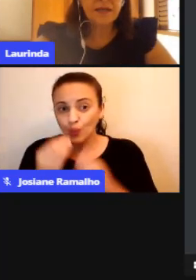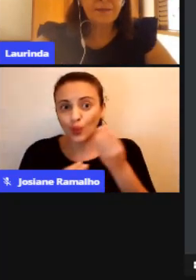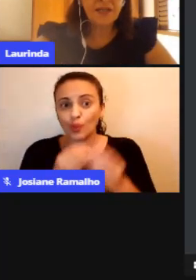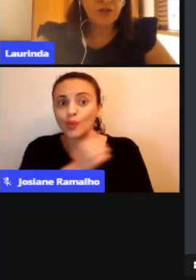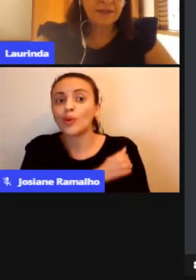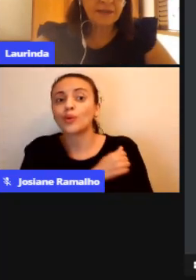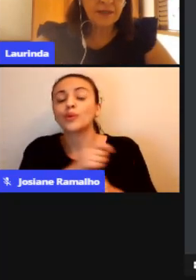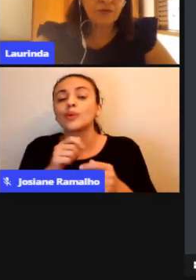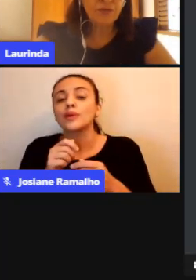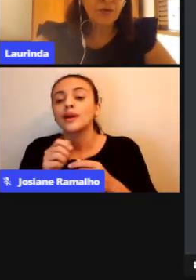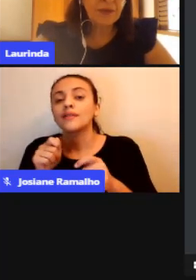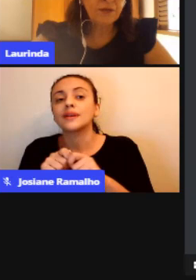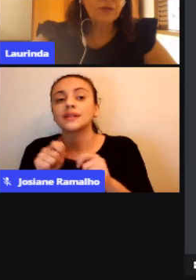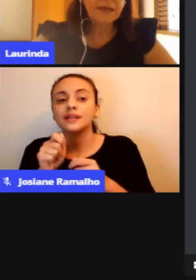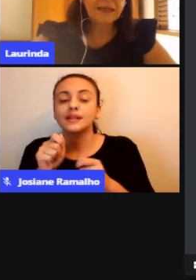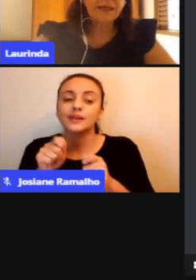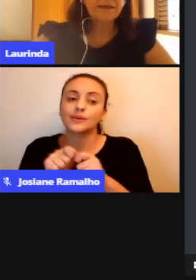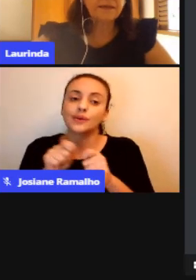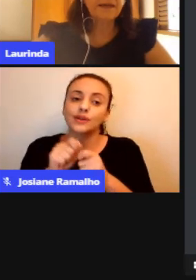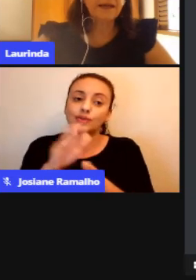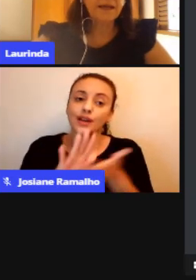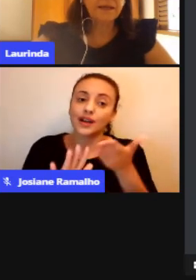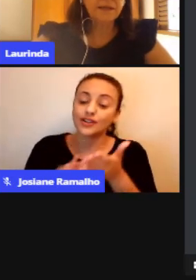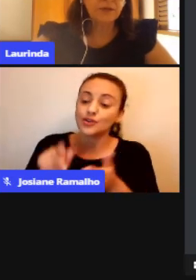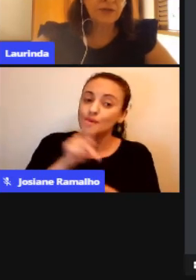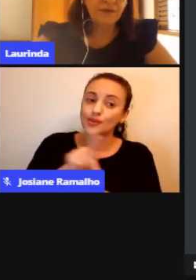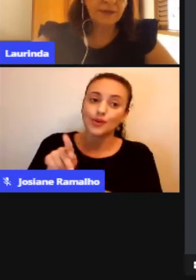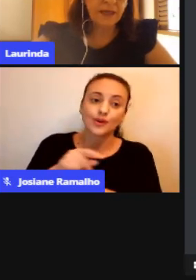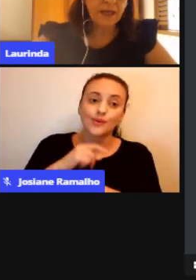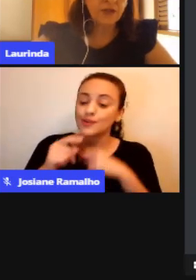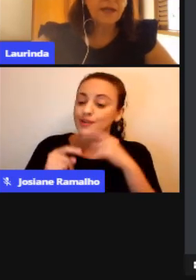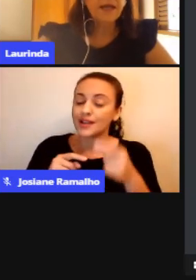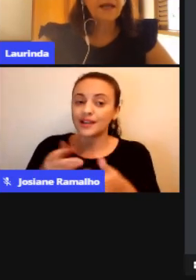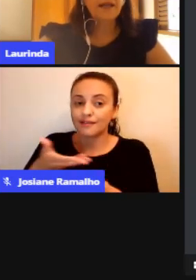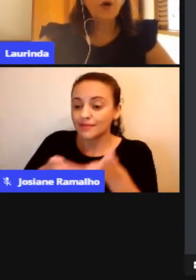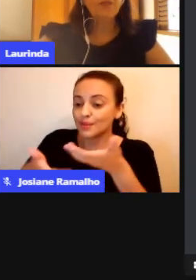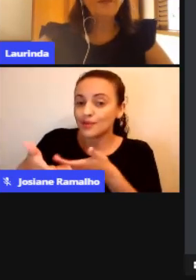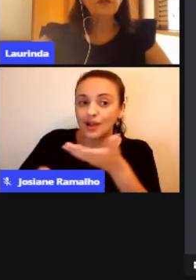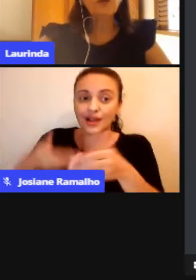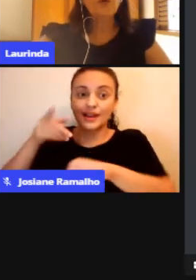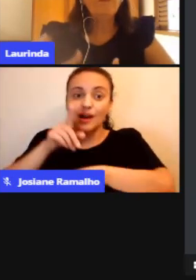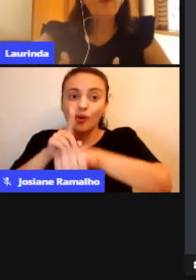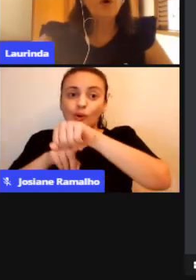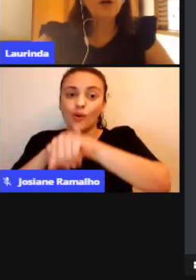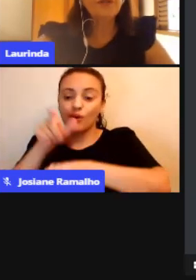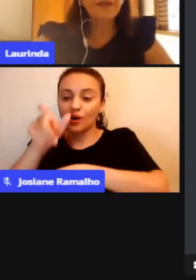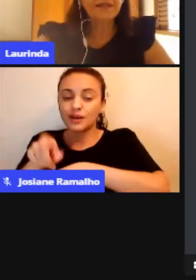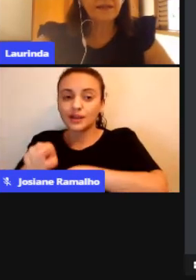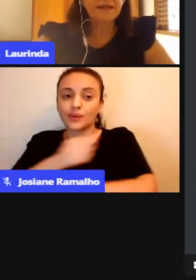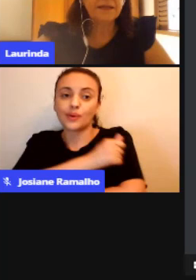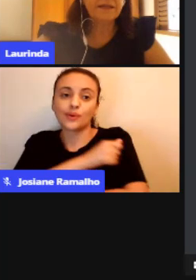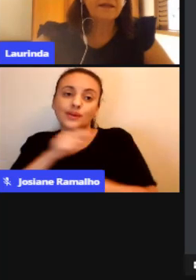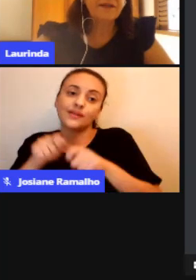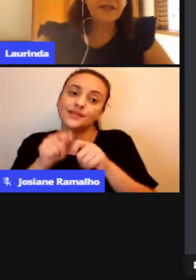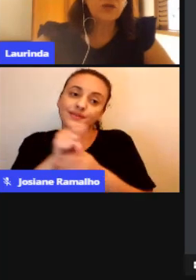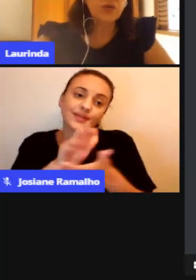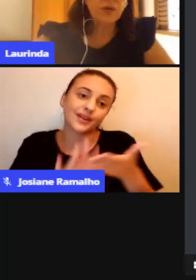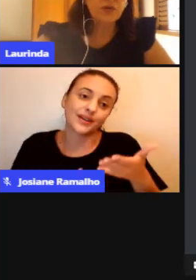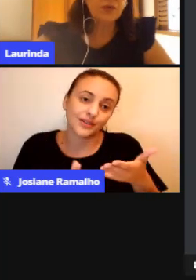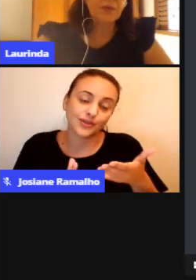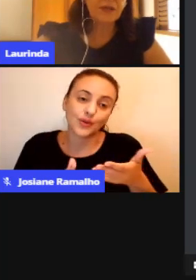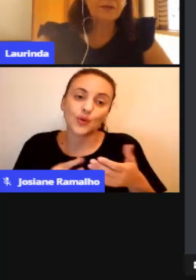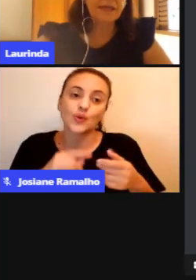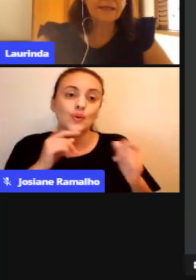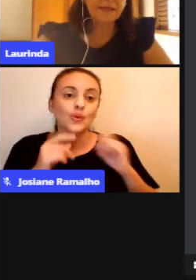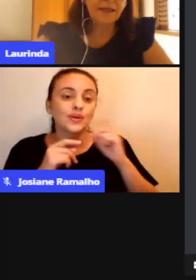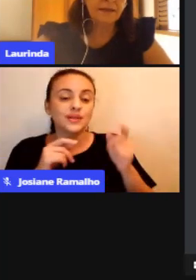pode fazer a mediação do momento que a criança está realizando a atividade. Né? O professor não pode fazer as